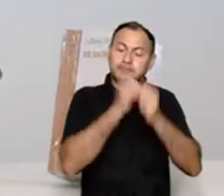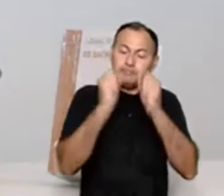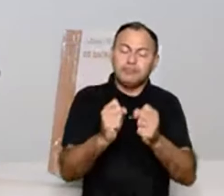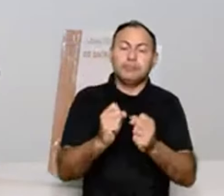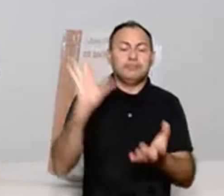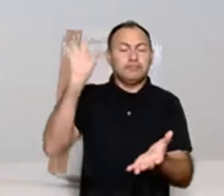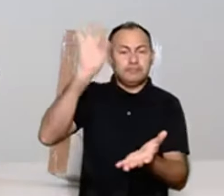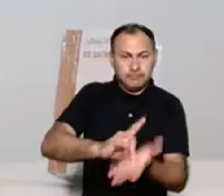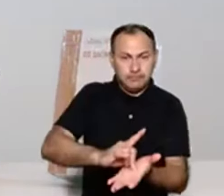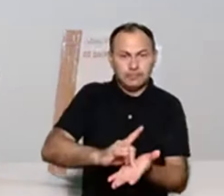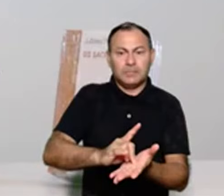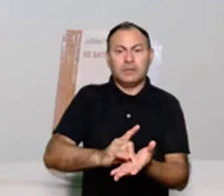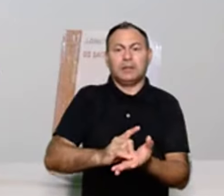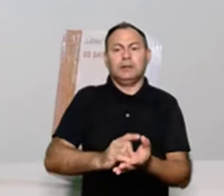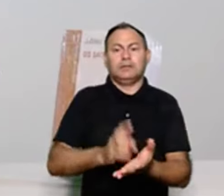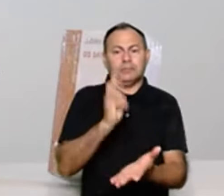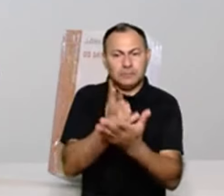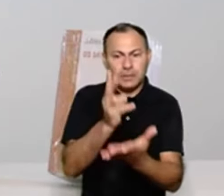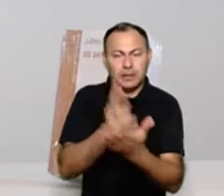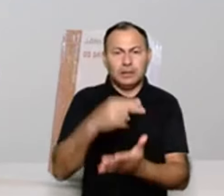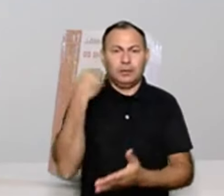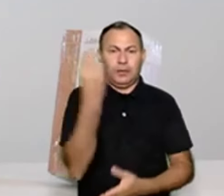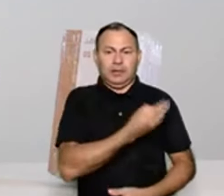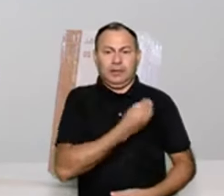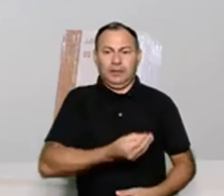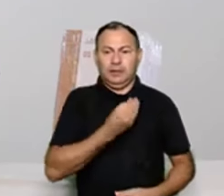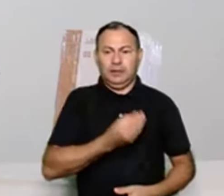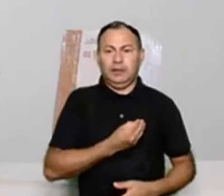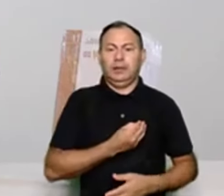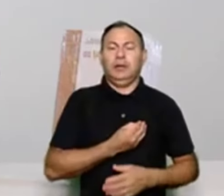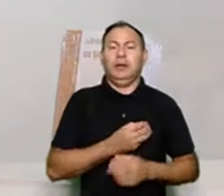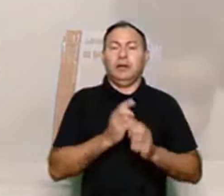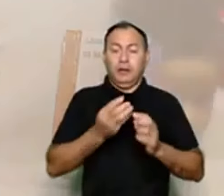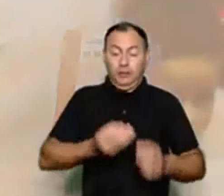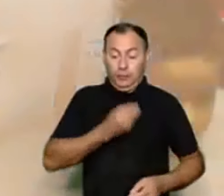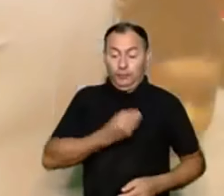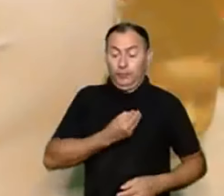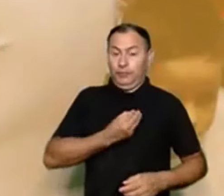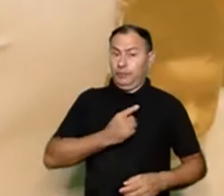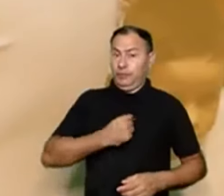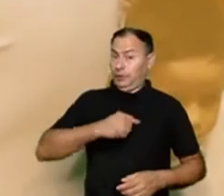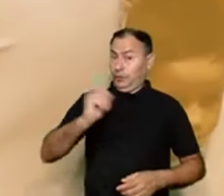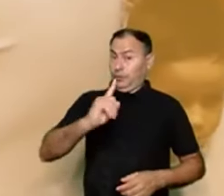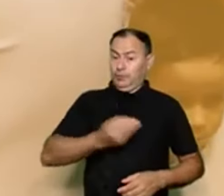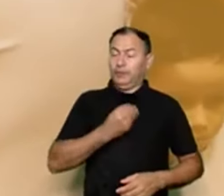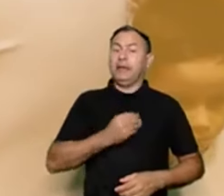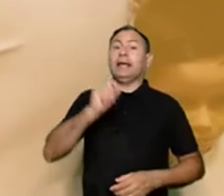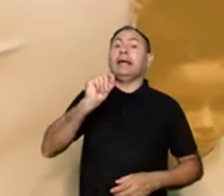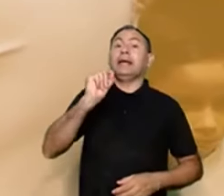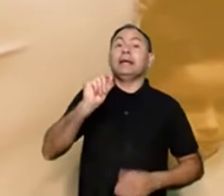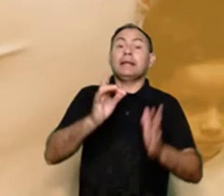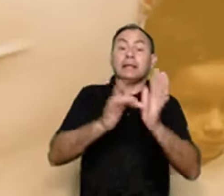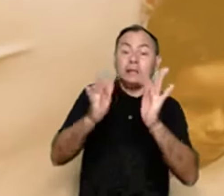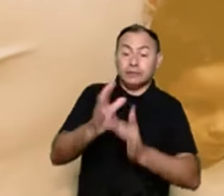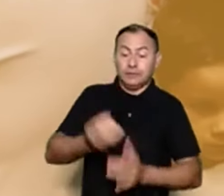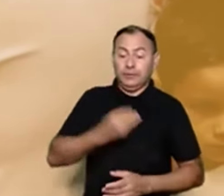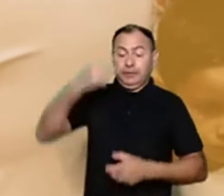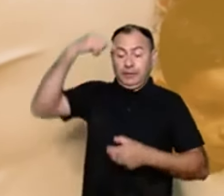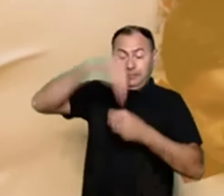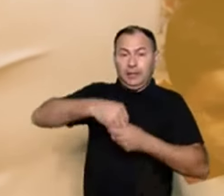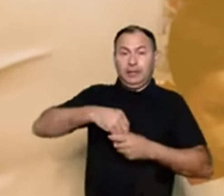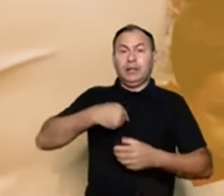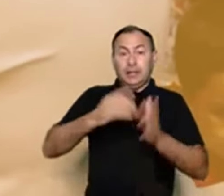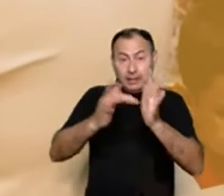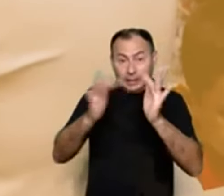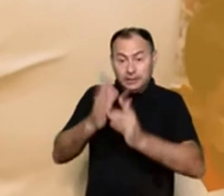possamos reafirmar isso com grande constância na nossa vida. Eu vivo, mas não eu. É Cristo que vive em mim. É